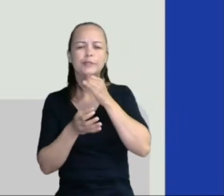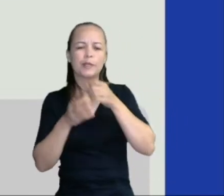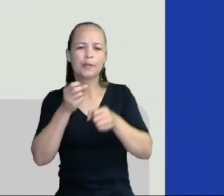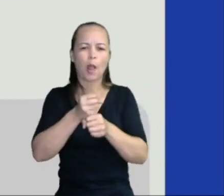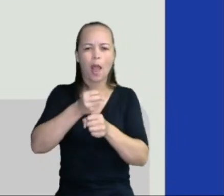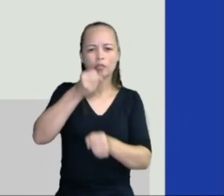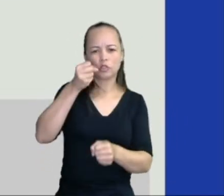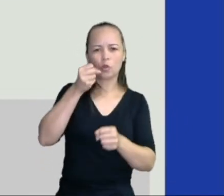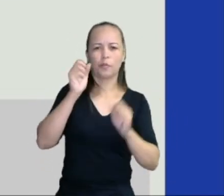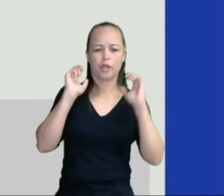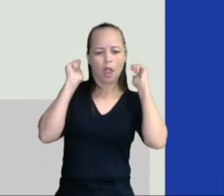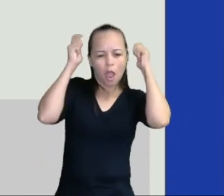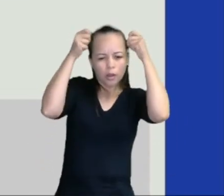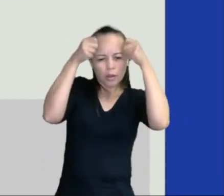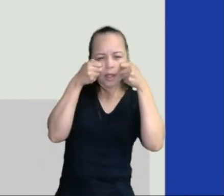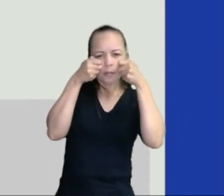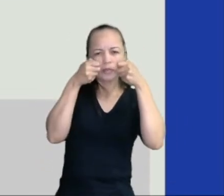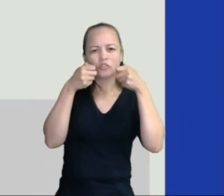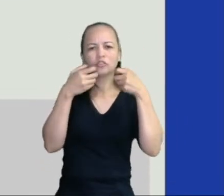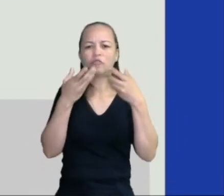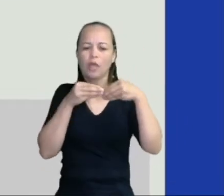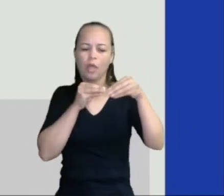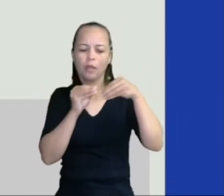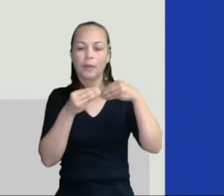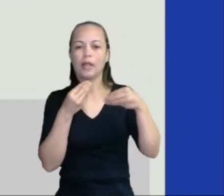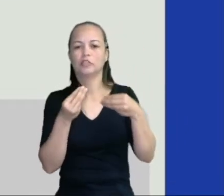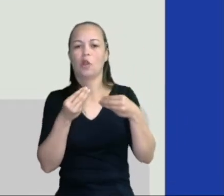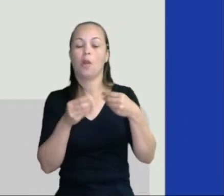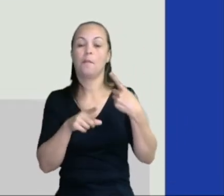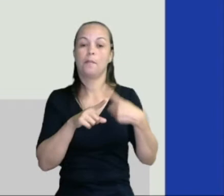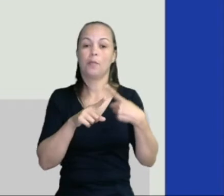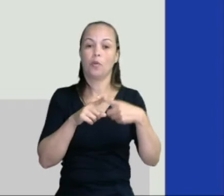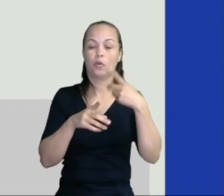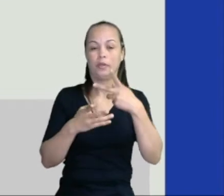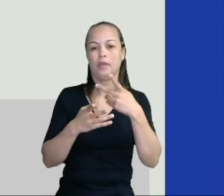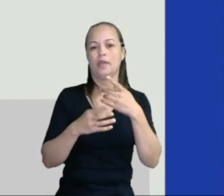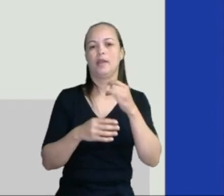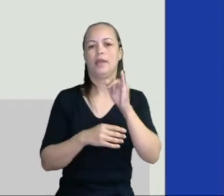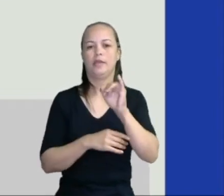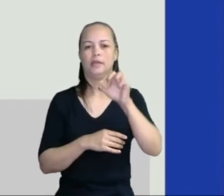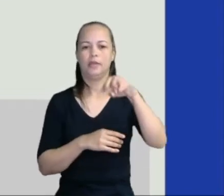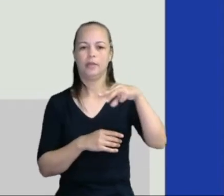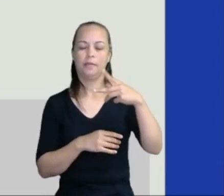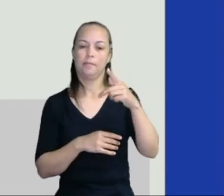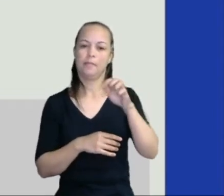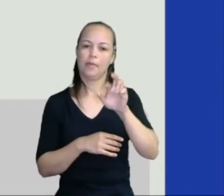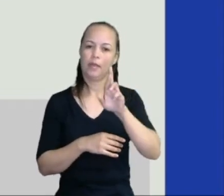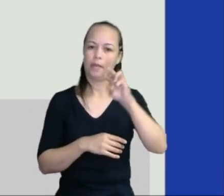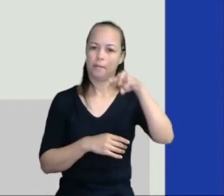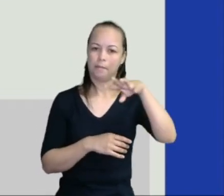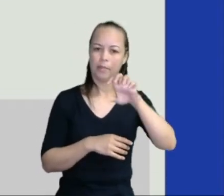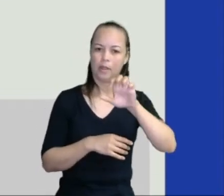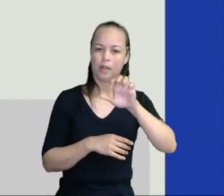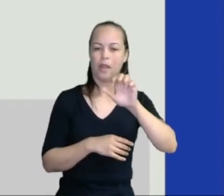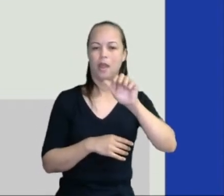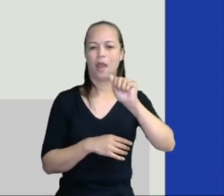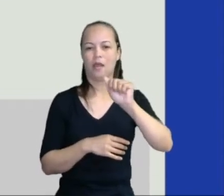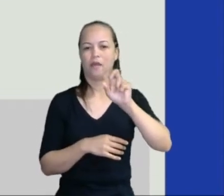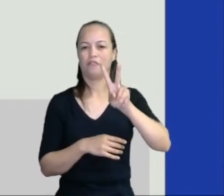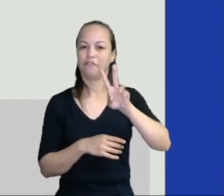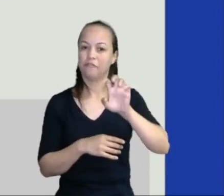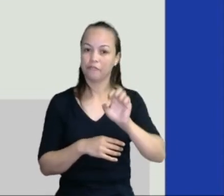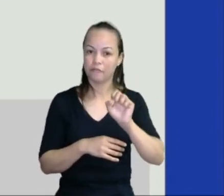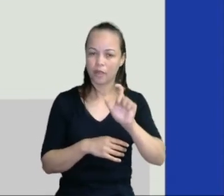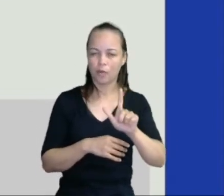de chuva, por exemplo, são feitas de plástico, porque ele é um material impermeável, ele não é permeável, ou seja,